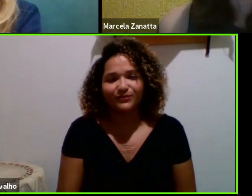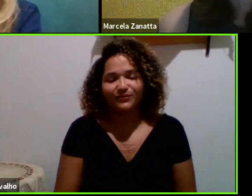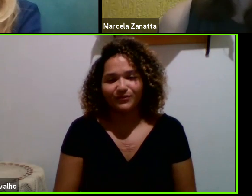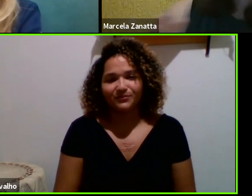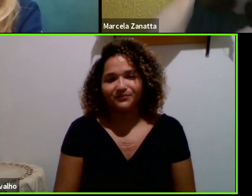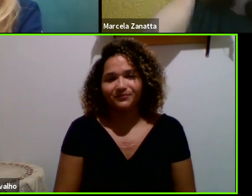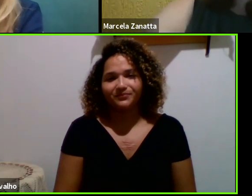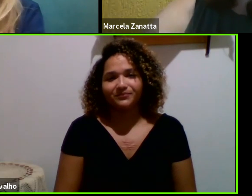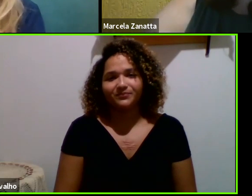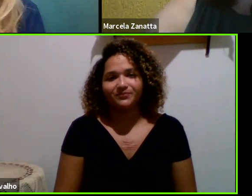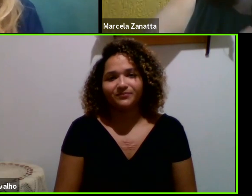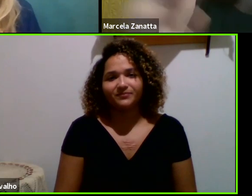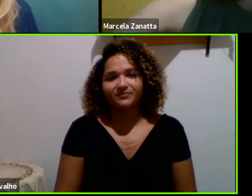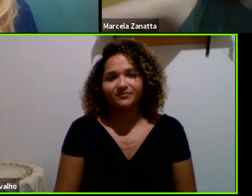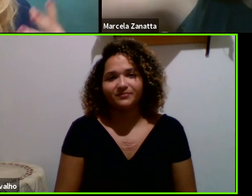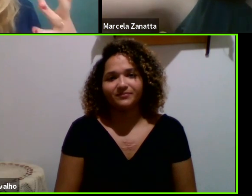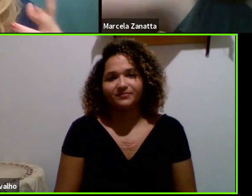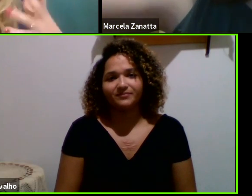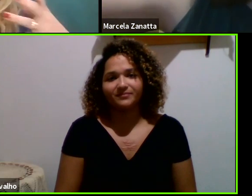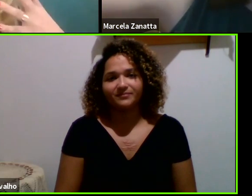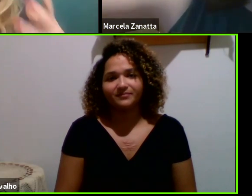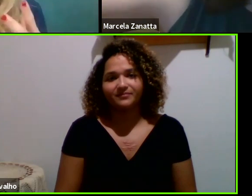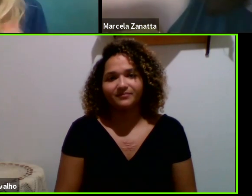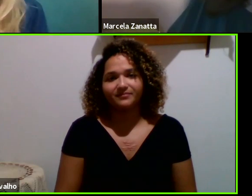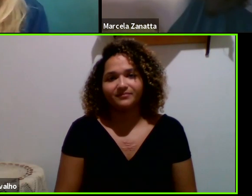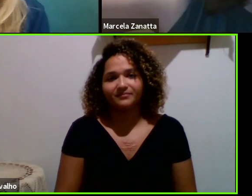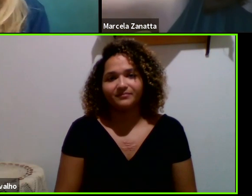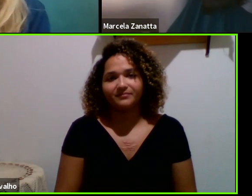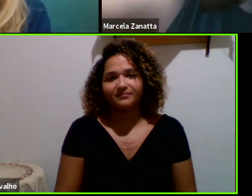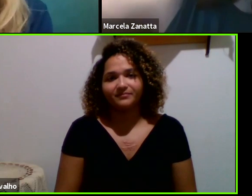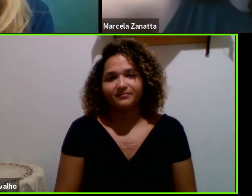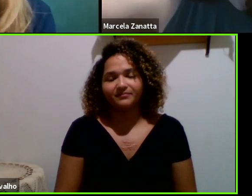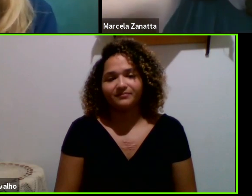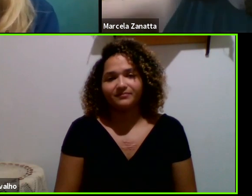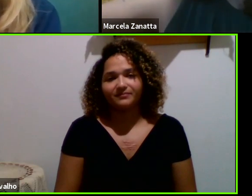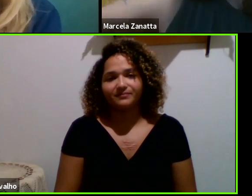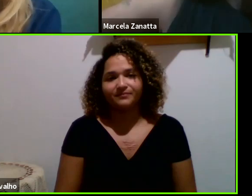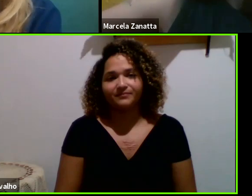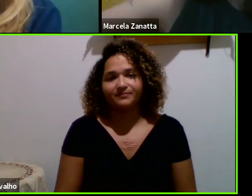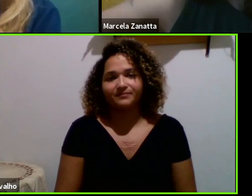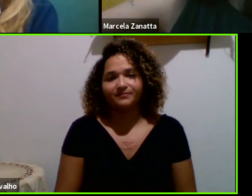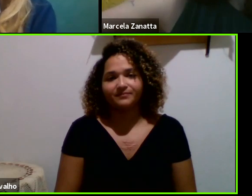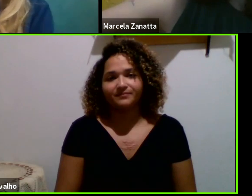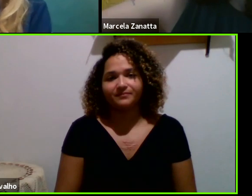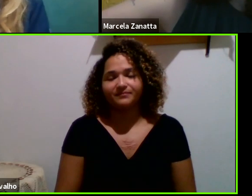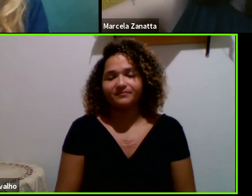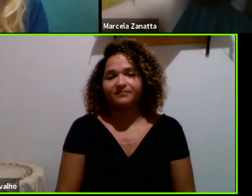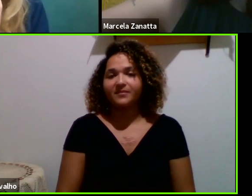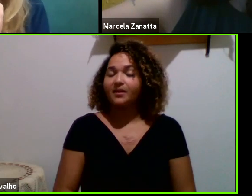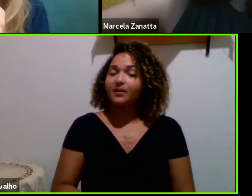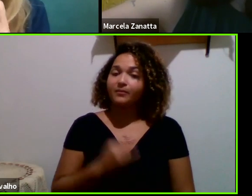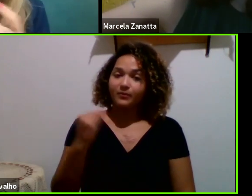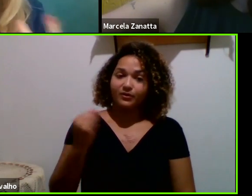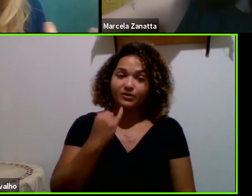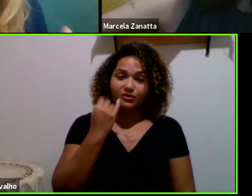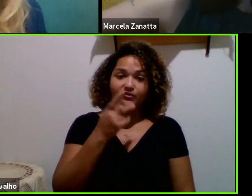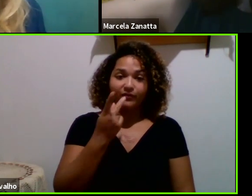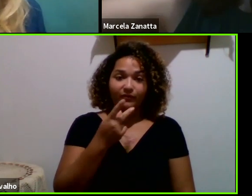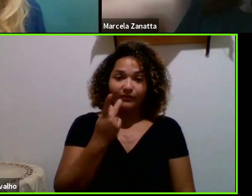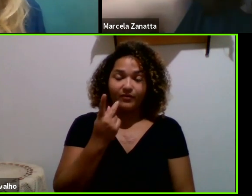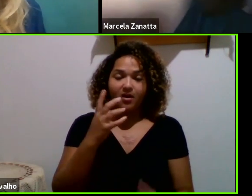gestante. Má, em relação à miniotomia, eu acho que é importante a gente falar, né, da rotura da bolsa. O